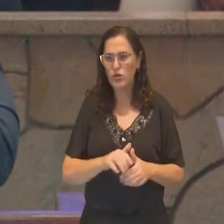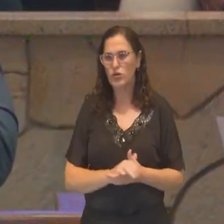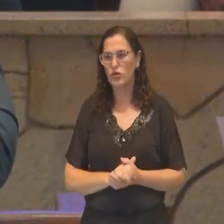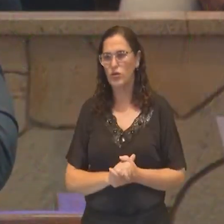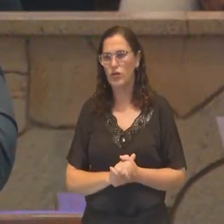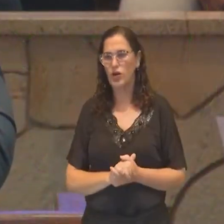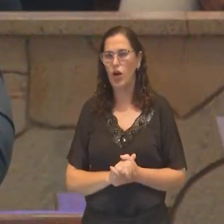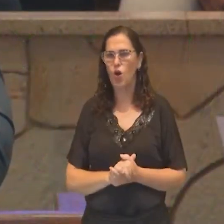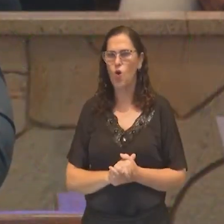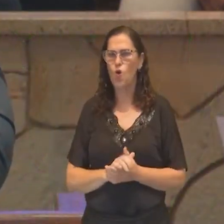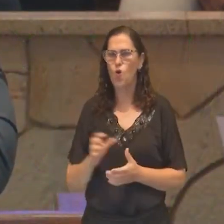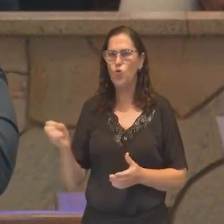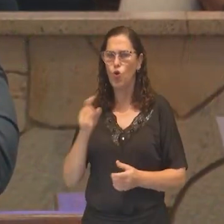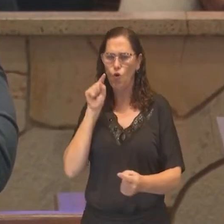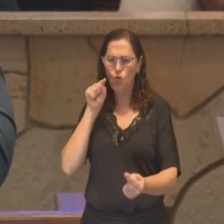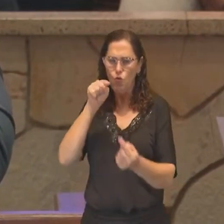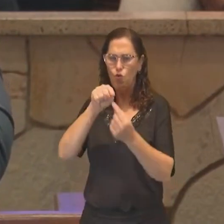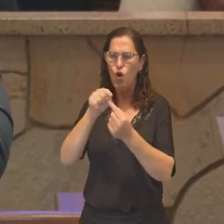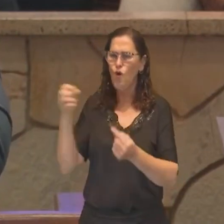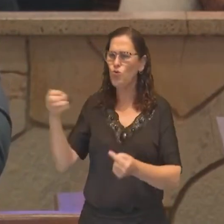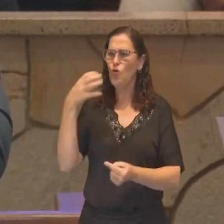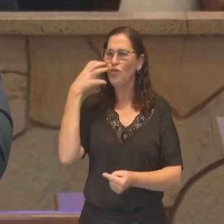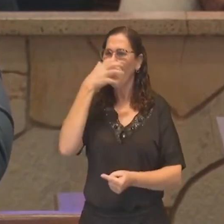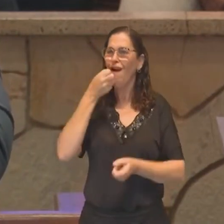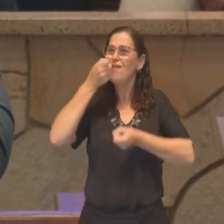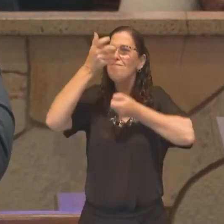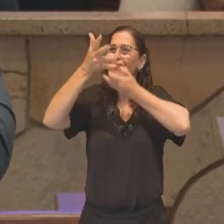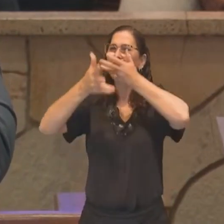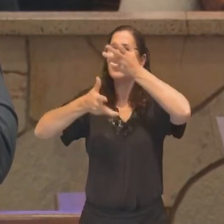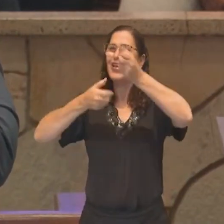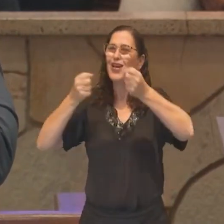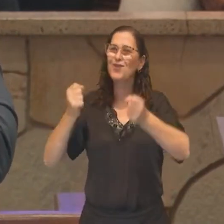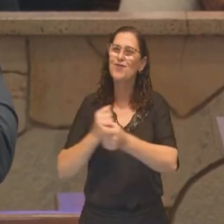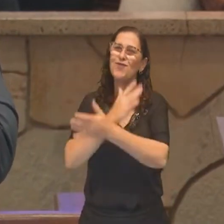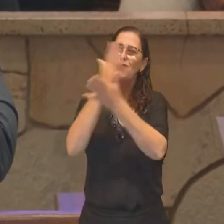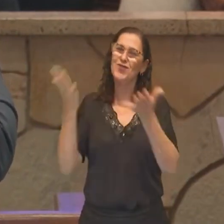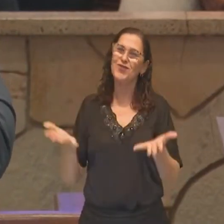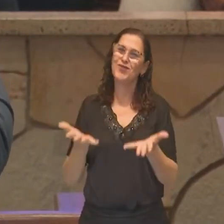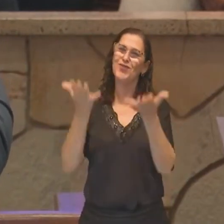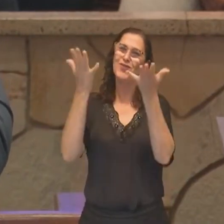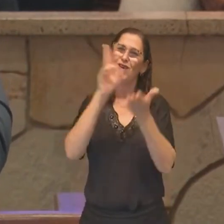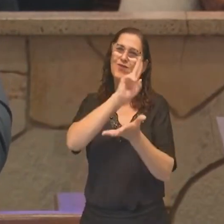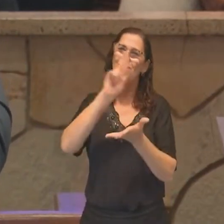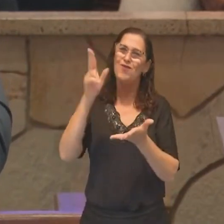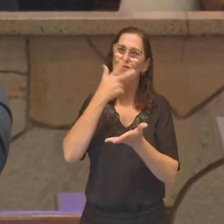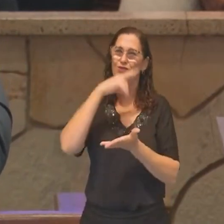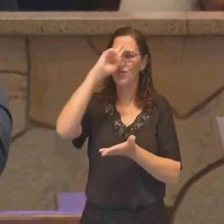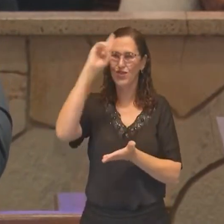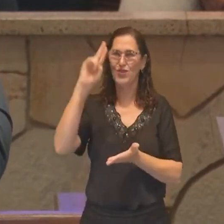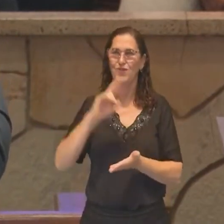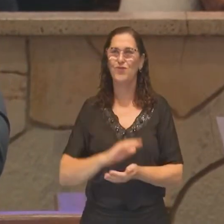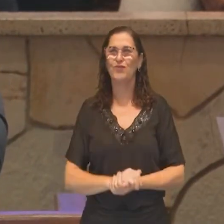um novo propósito, um novo cântico nos lábios que glorifiquem e exaltem o nome do Senhor.